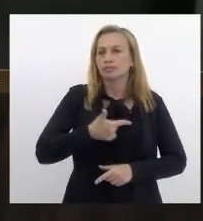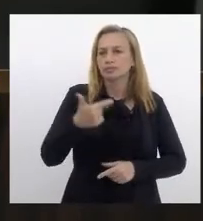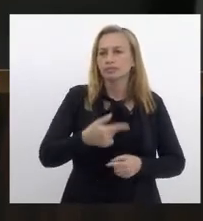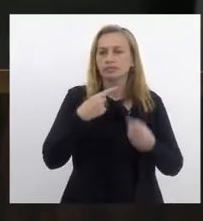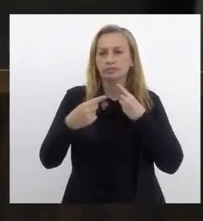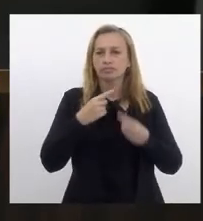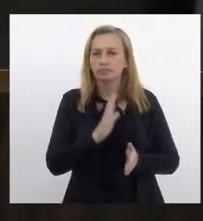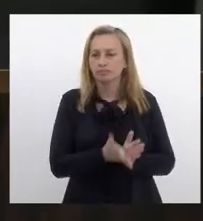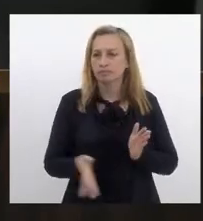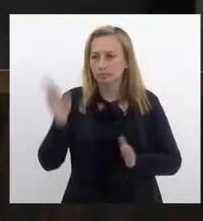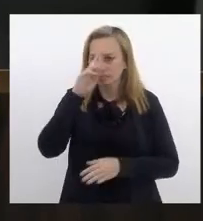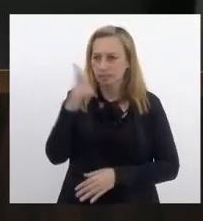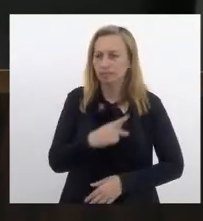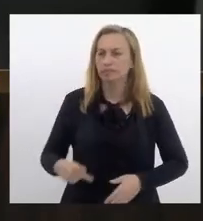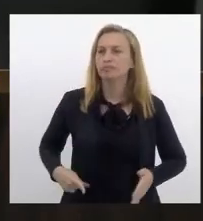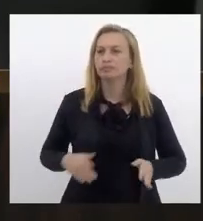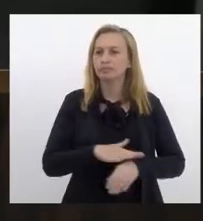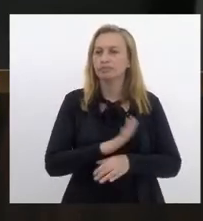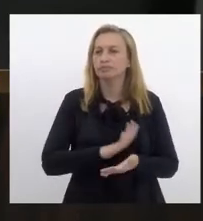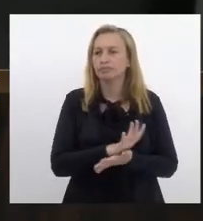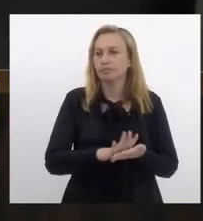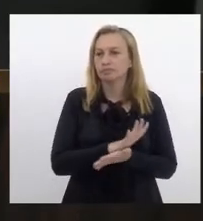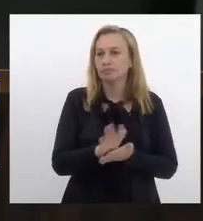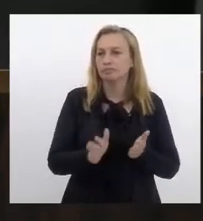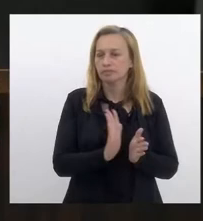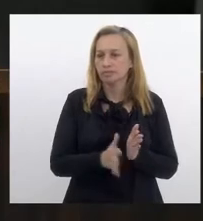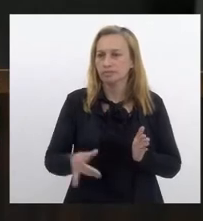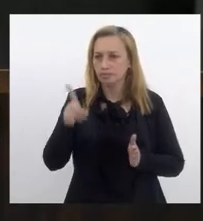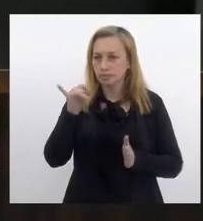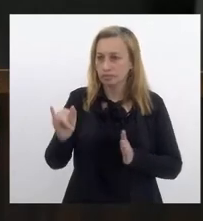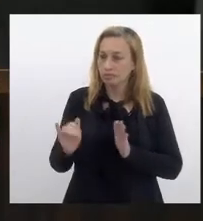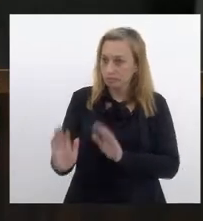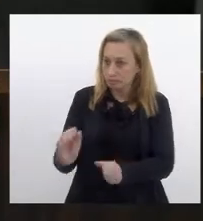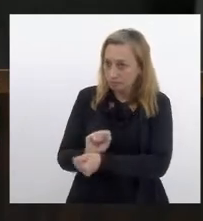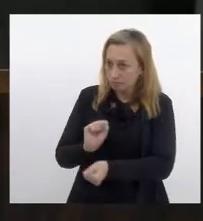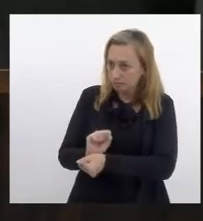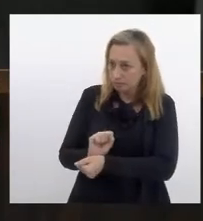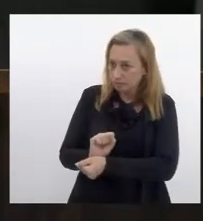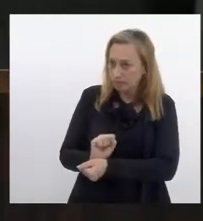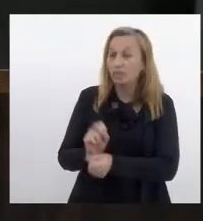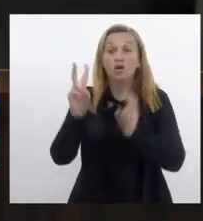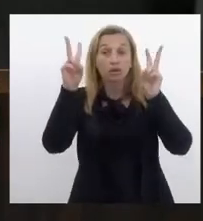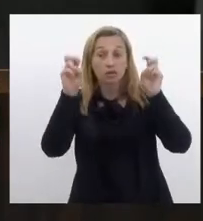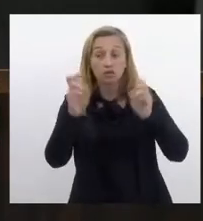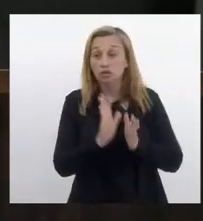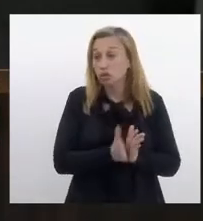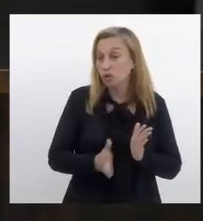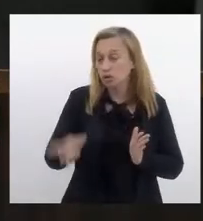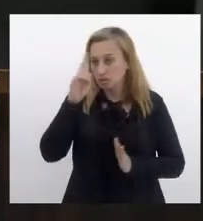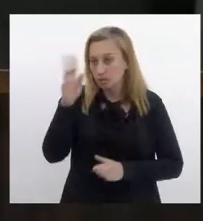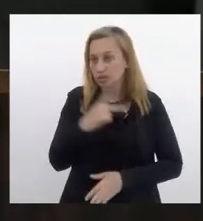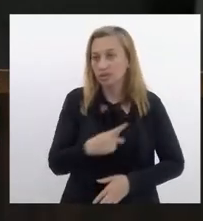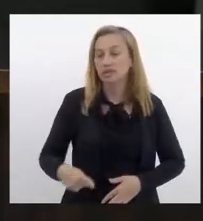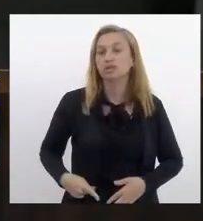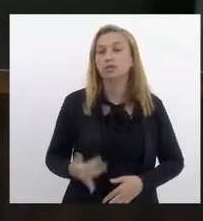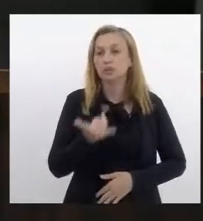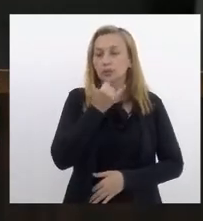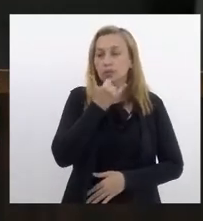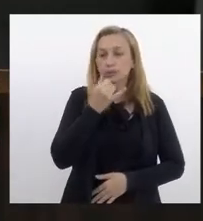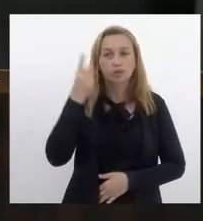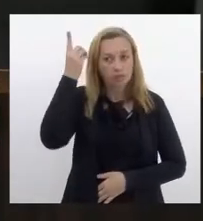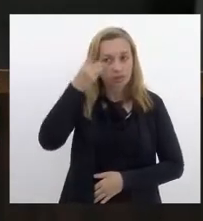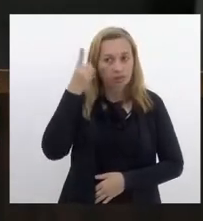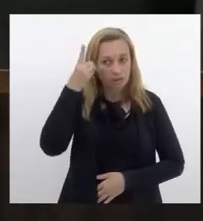Pela ordem, senhor. Nada mais a tratar na ordem do dia, a presidência vai conceder pela ordem, não, mas temos ainda. Na verdade, é uma questão de ordem, senhor Perdão, presidente. Questão de ordem,